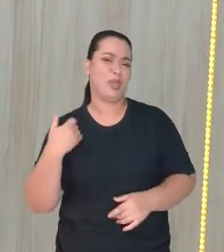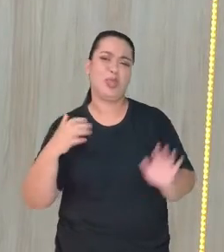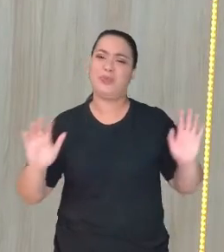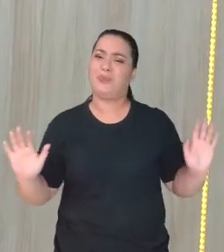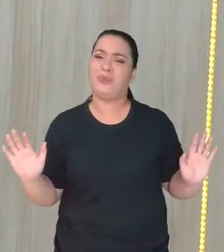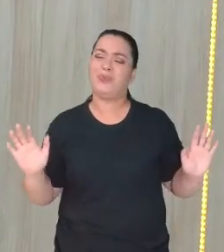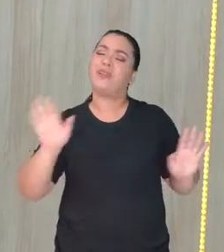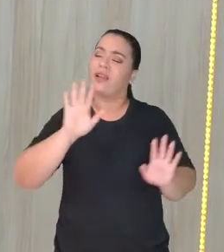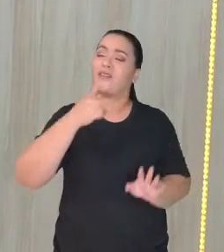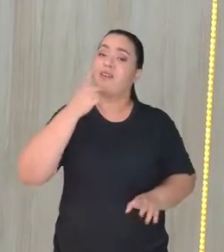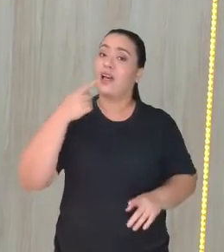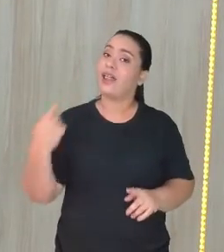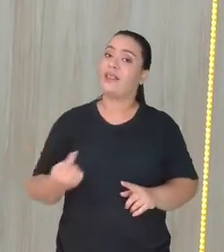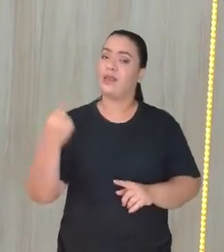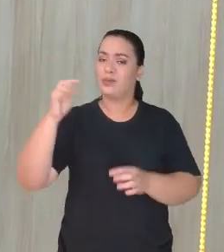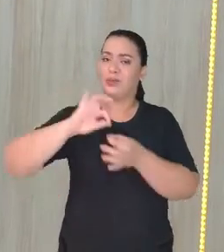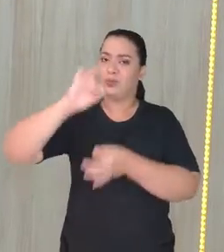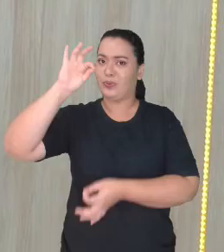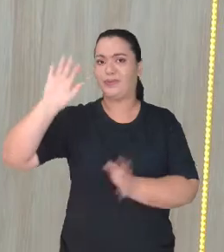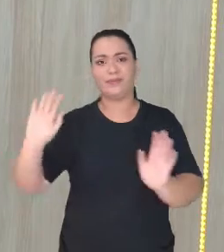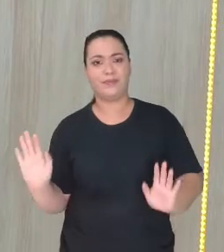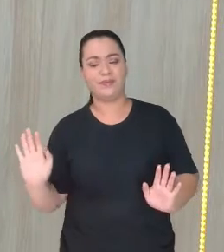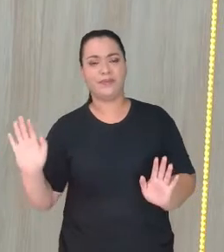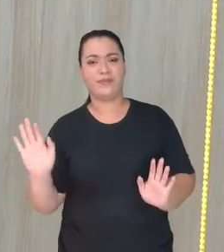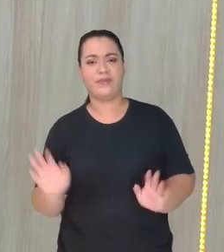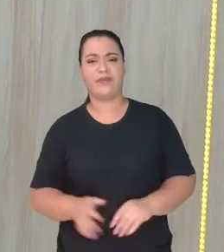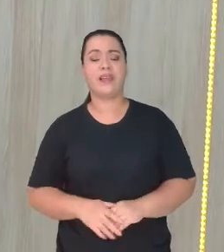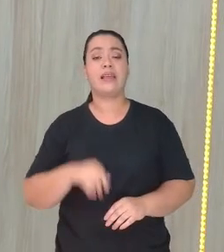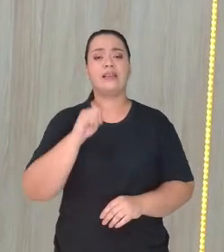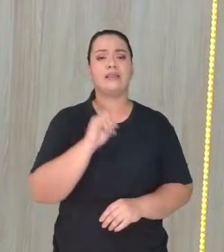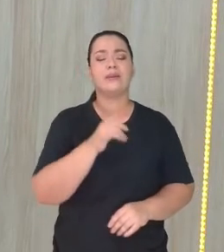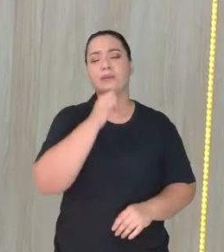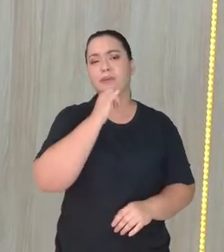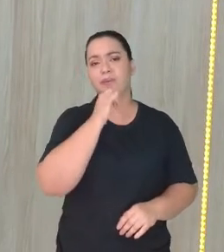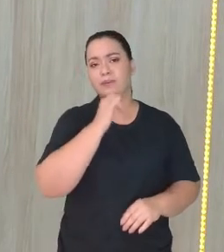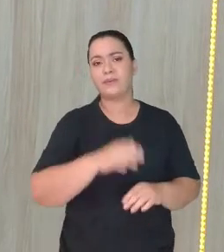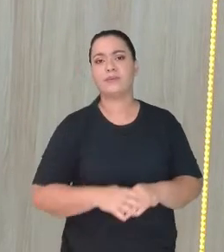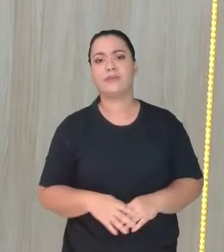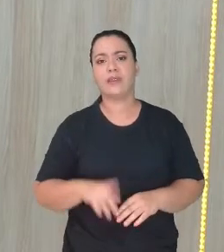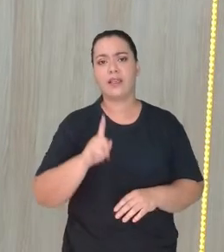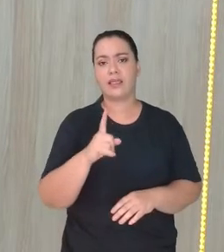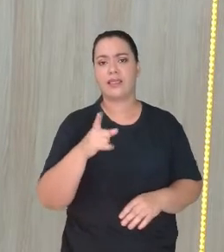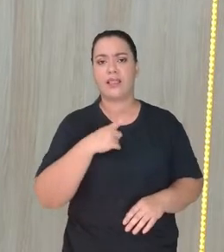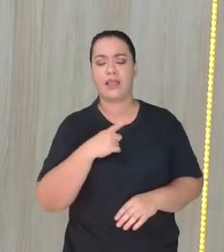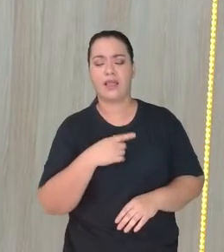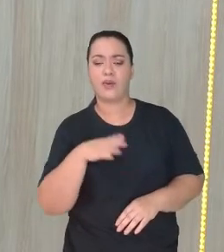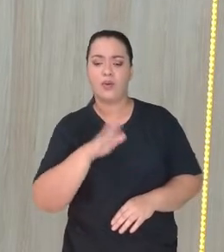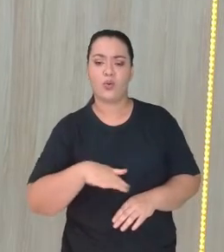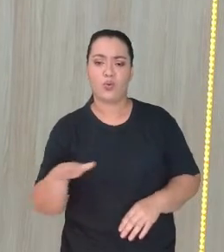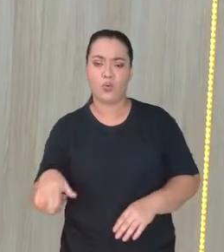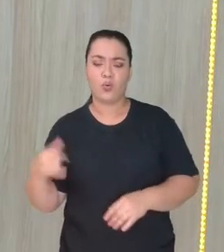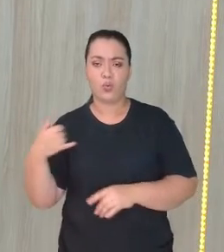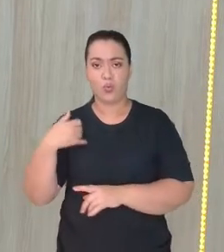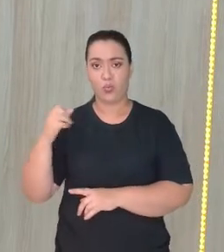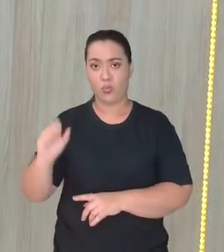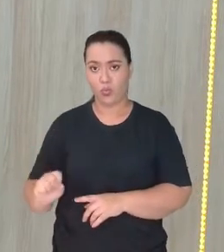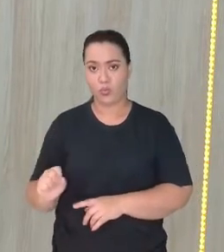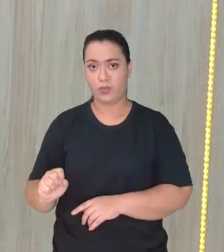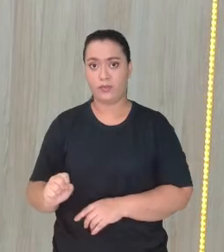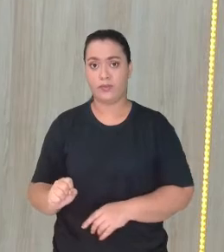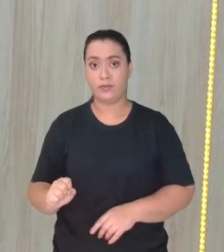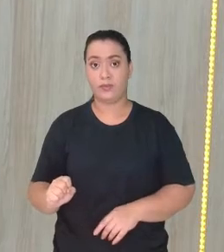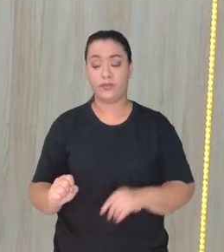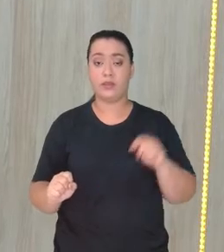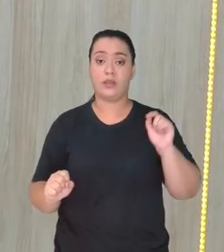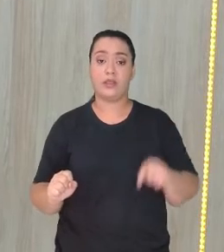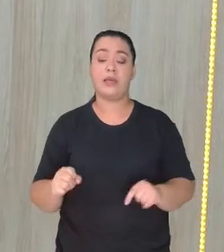bom? Ó, então se você pega assim, por exemplo, ó, você tem uma criança com 8 anos e o seu